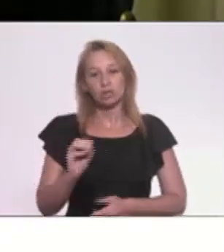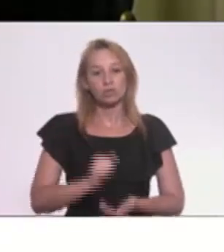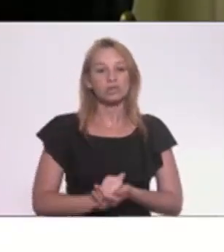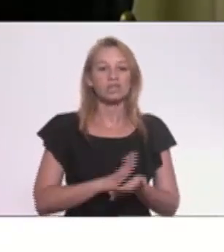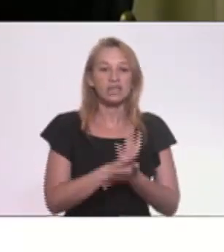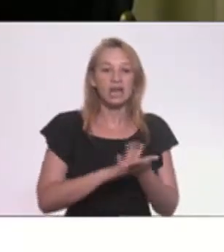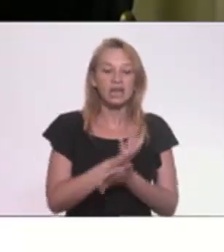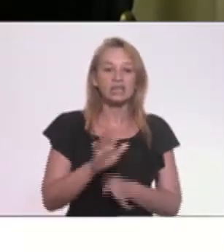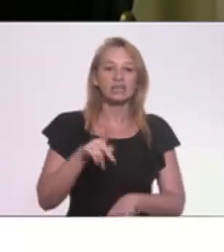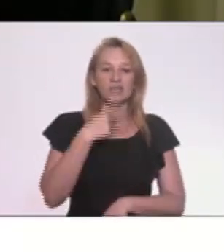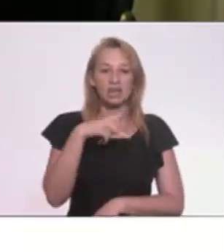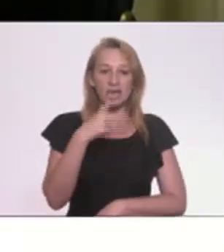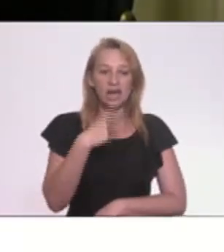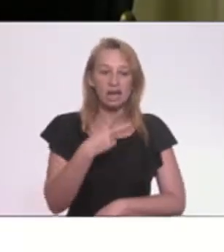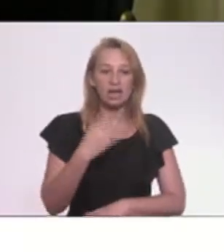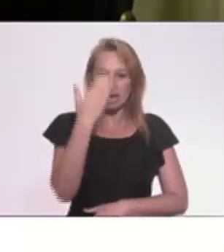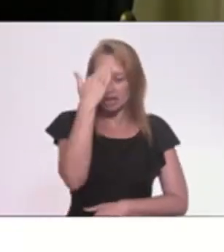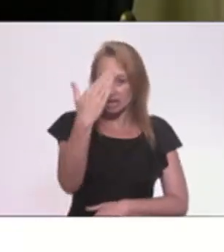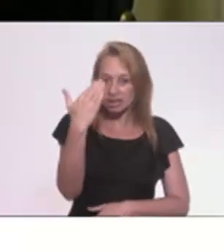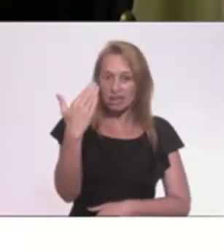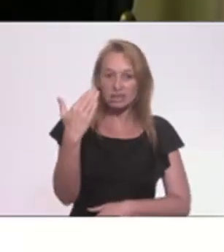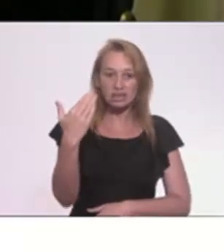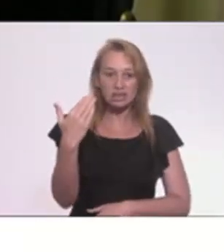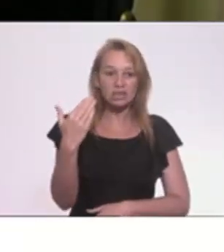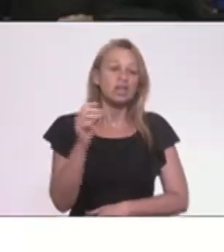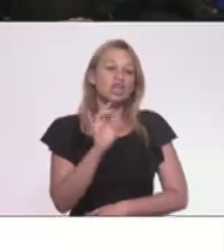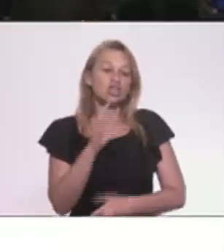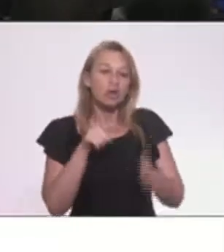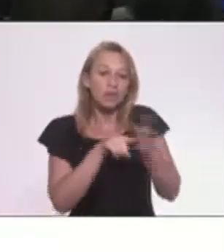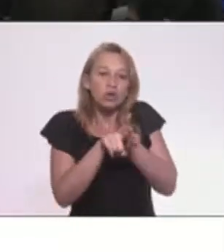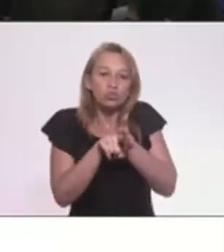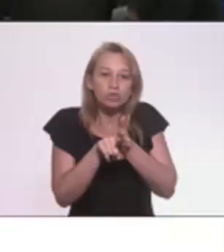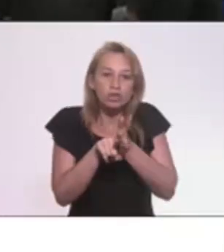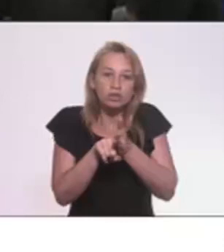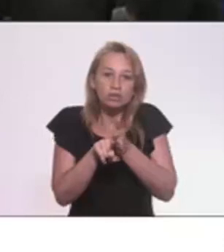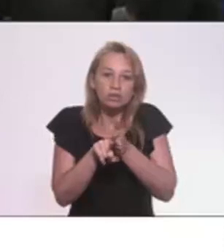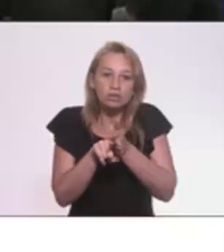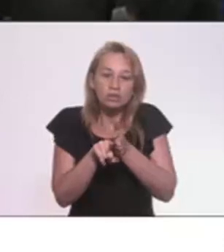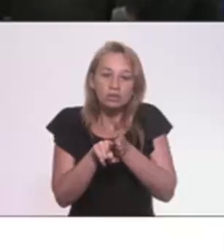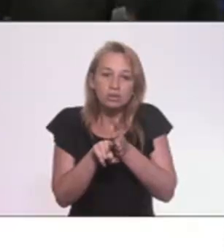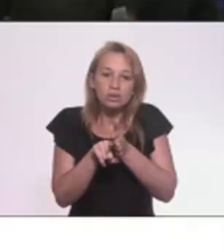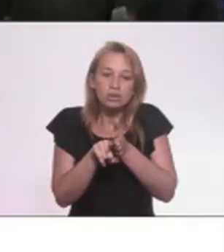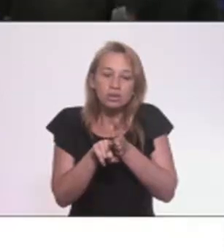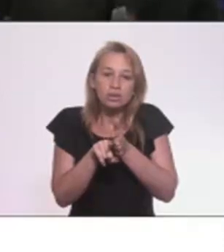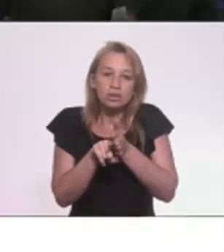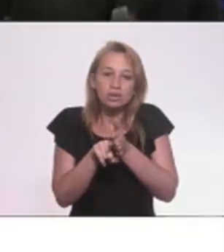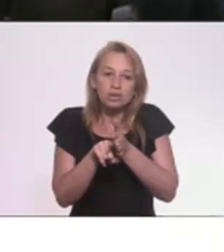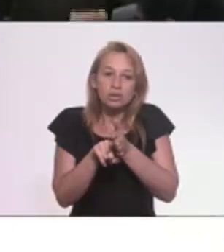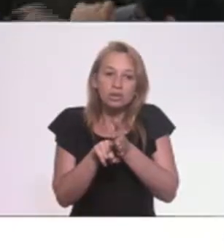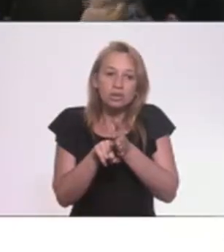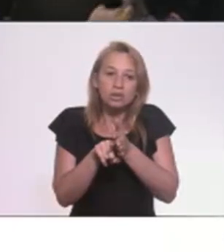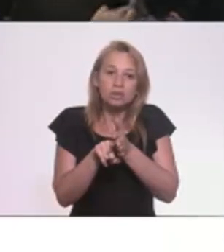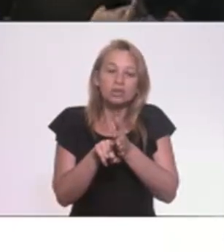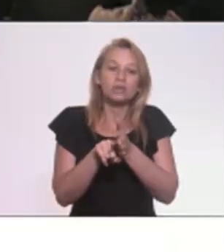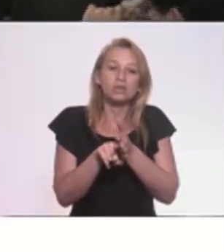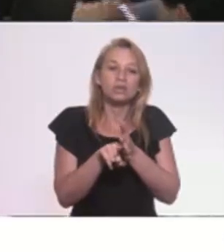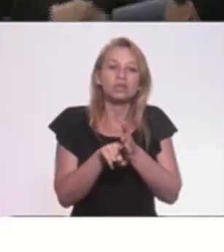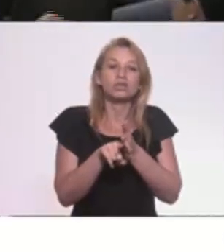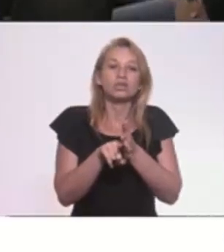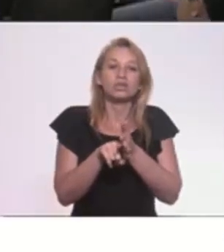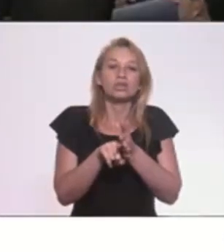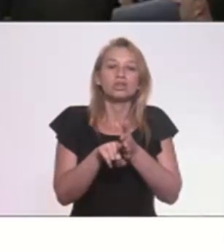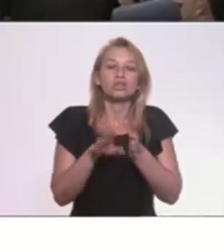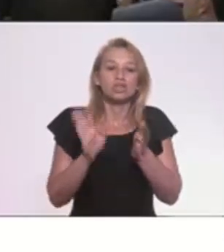nada mais havendo a tratar, agradeço a presença... Eu queria fazer uma pergunta a Vossa Excelência. O senhor já fez contato